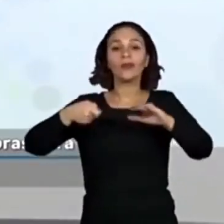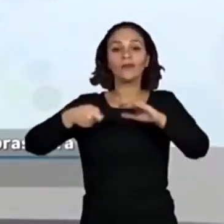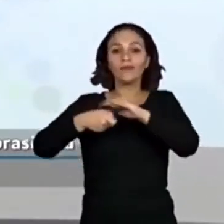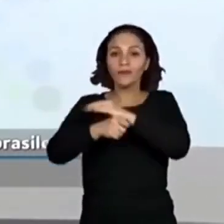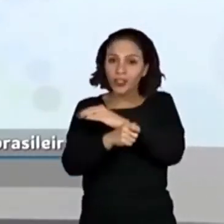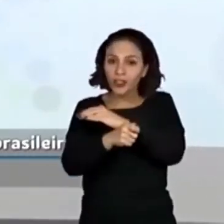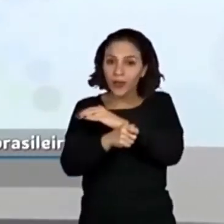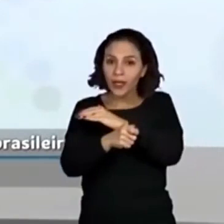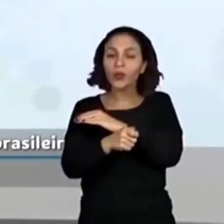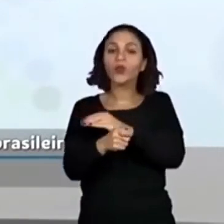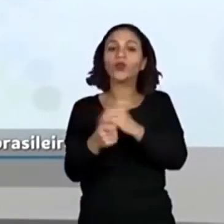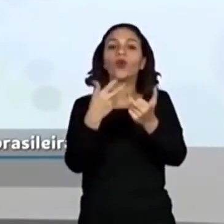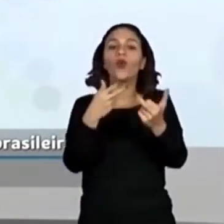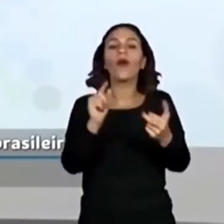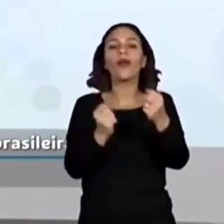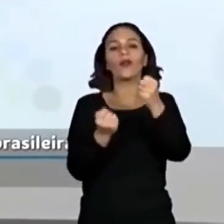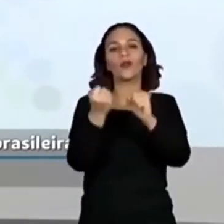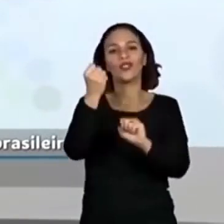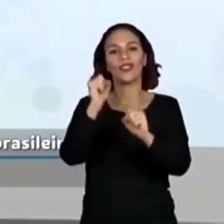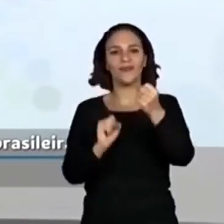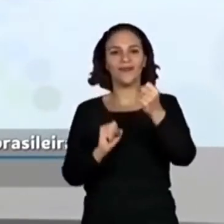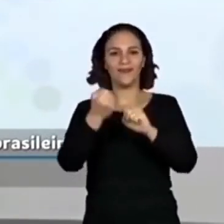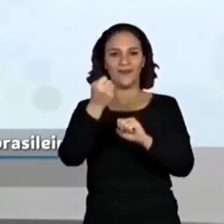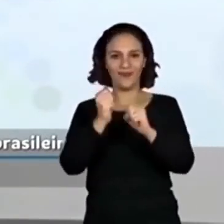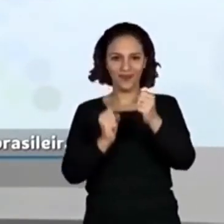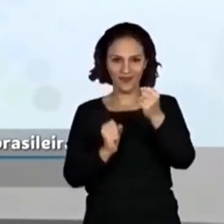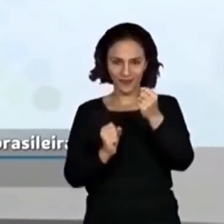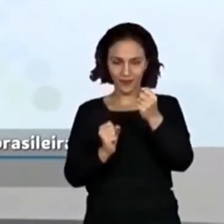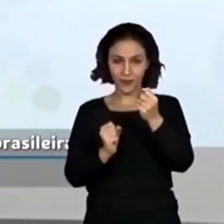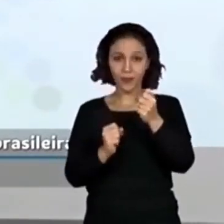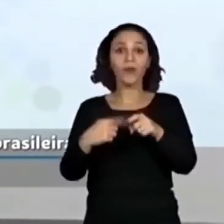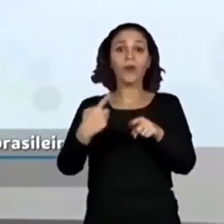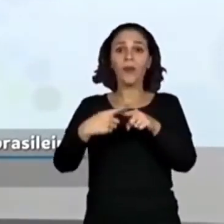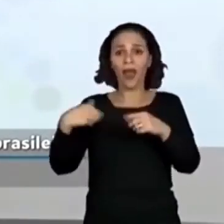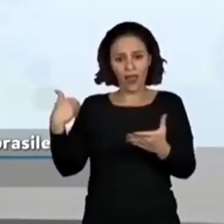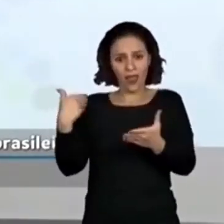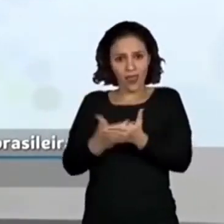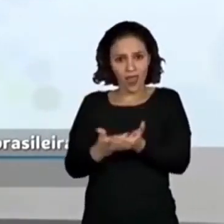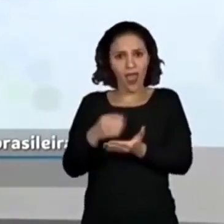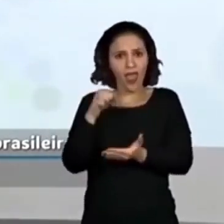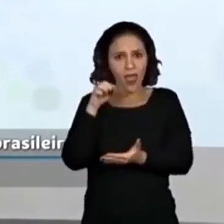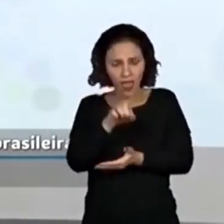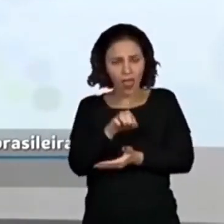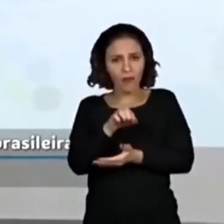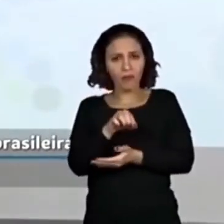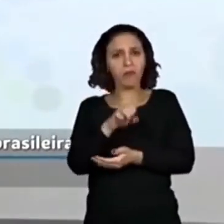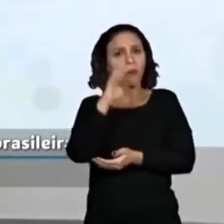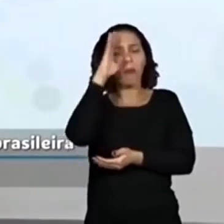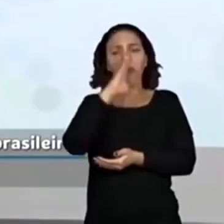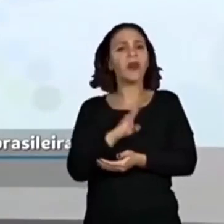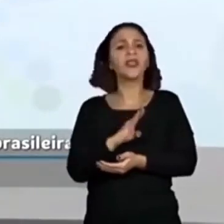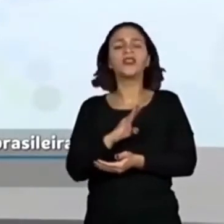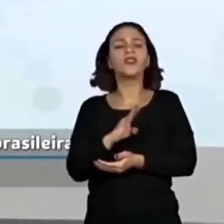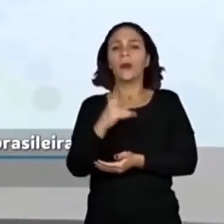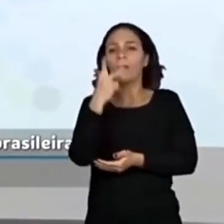em atividades industriais, porque até esse momento o Brasil tinha uma certa dificuldade política